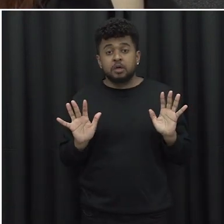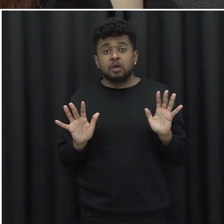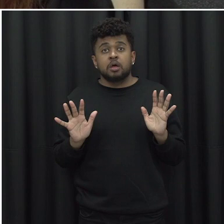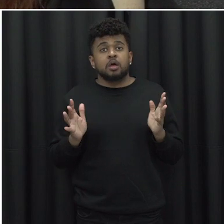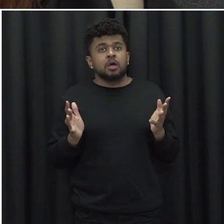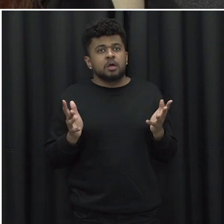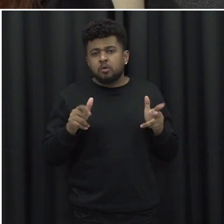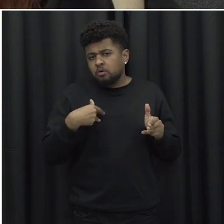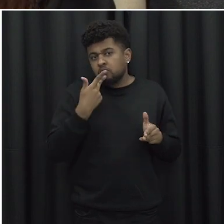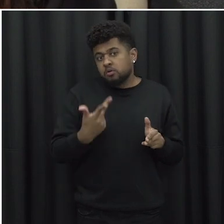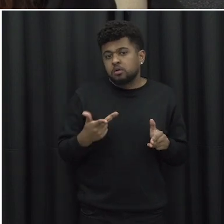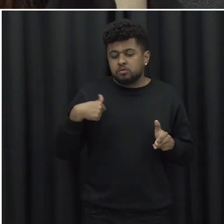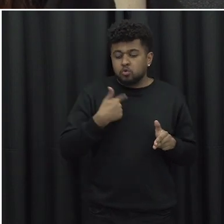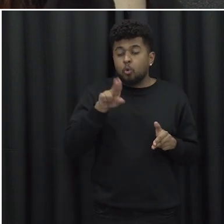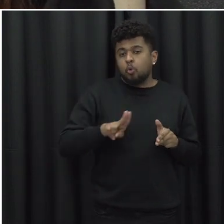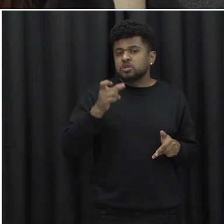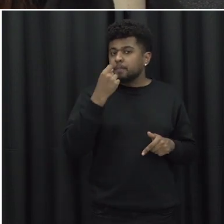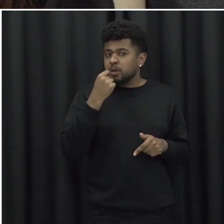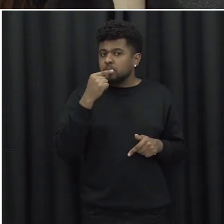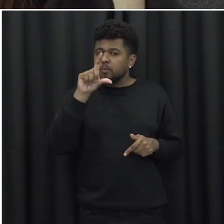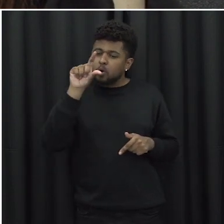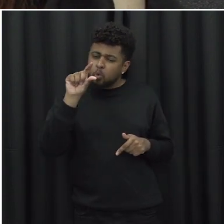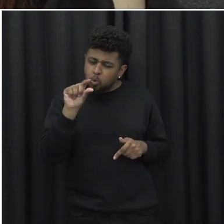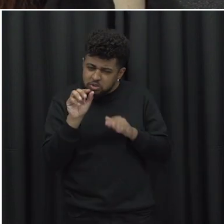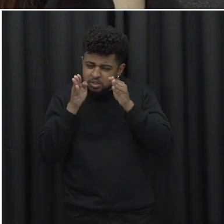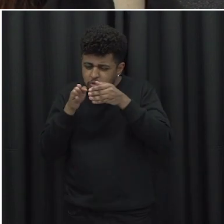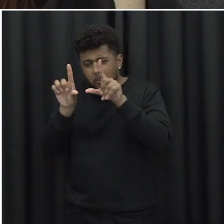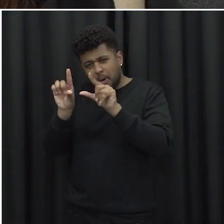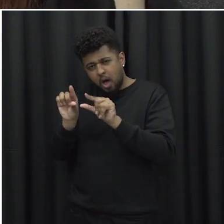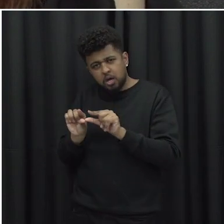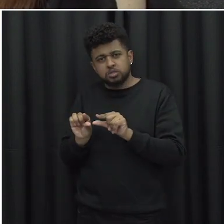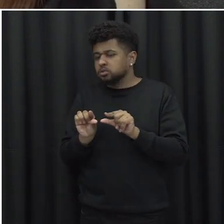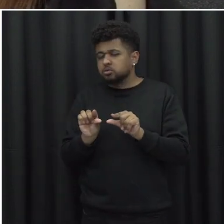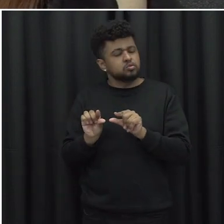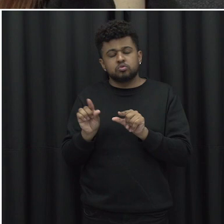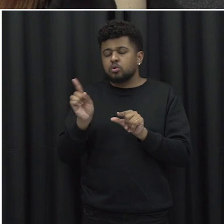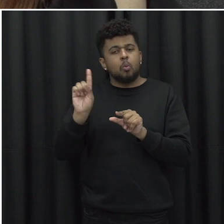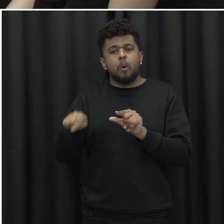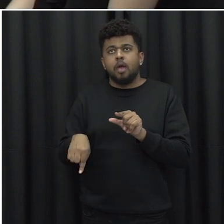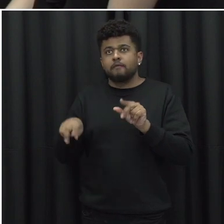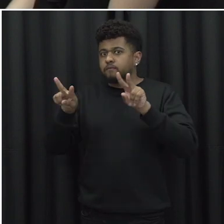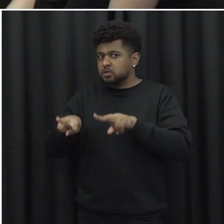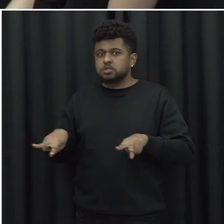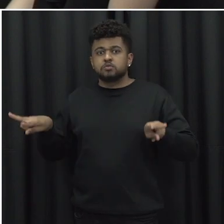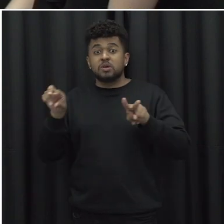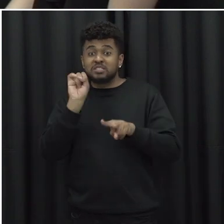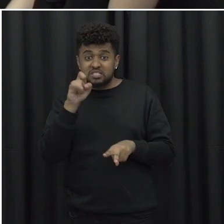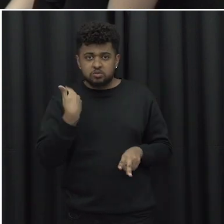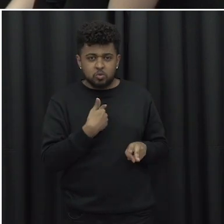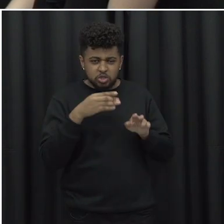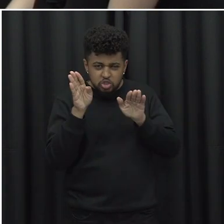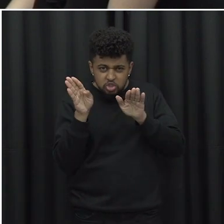ação maior. E como eu falei, a gente usa a medicação com uma dose, uma concentração muito baixa. Então isso não